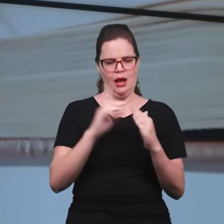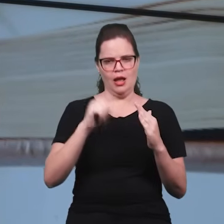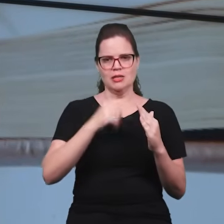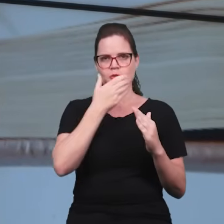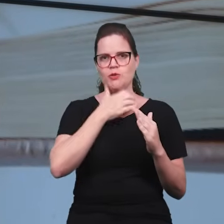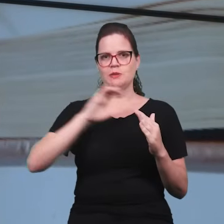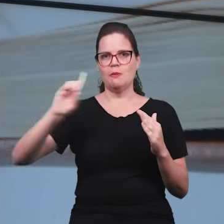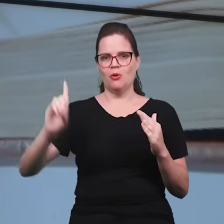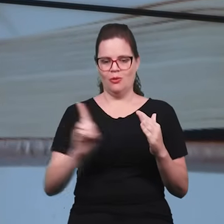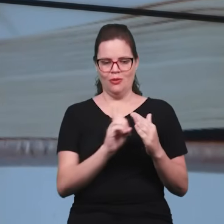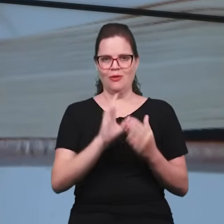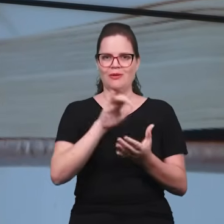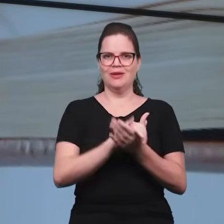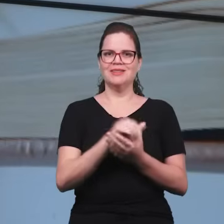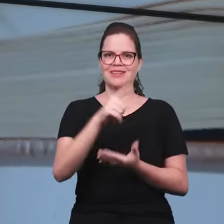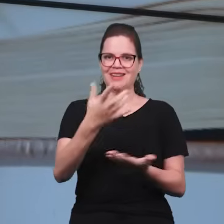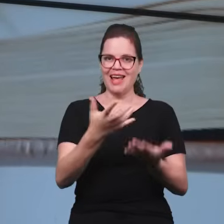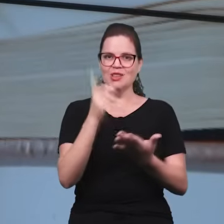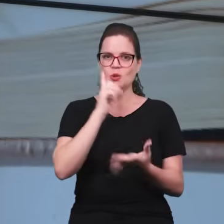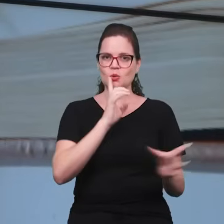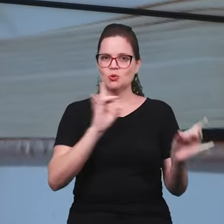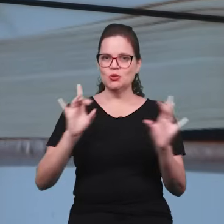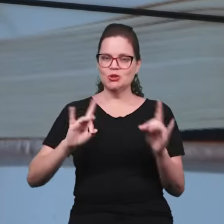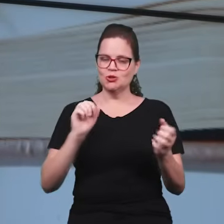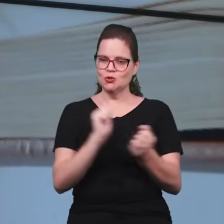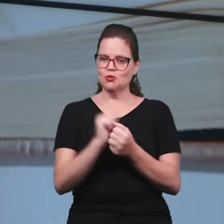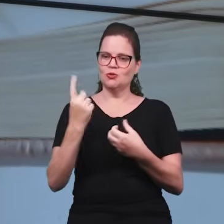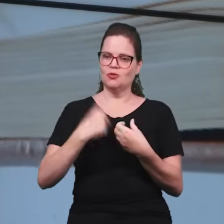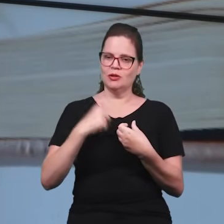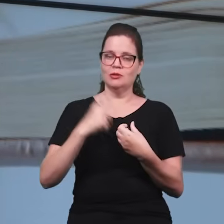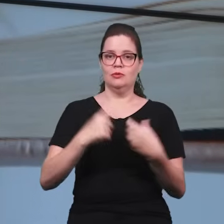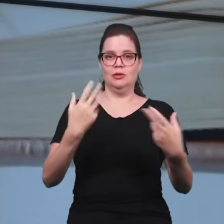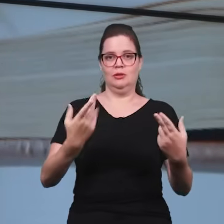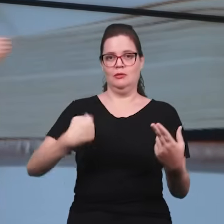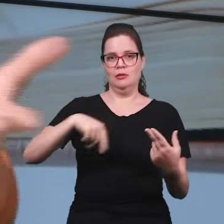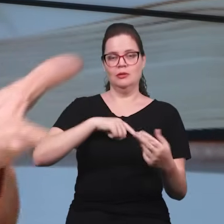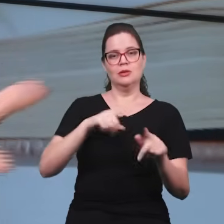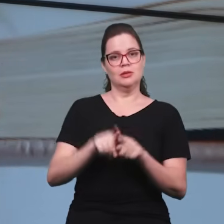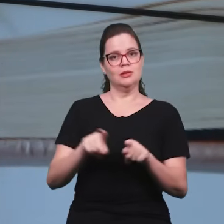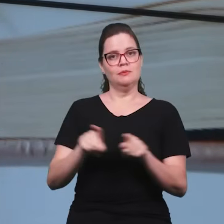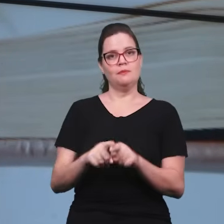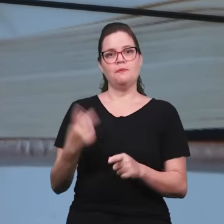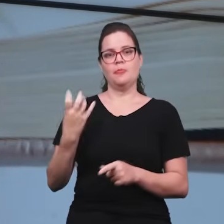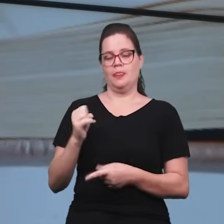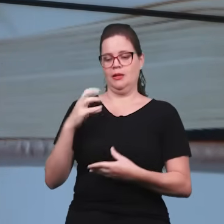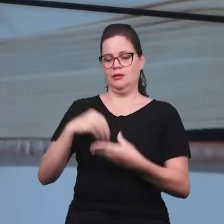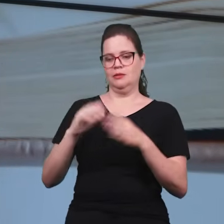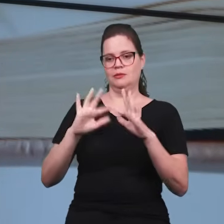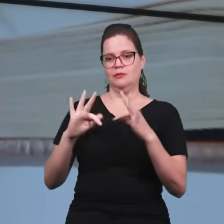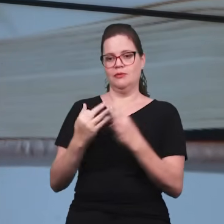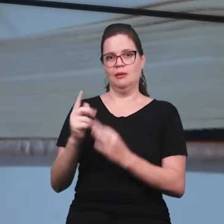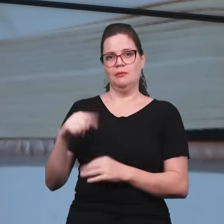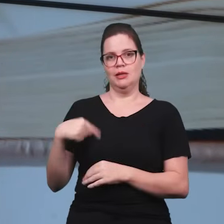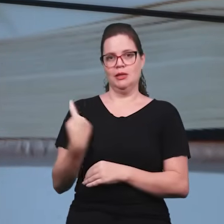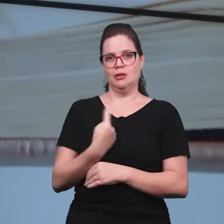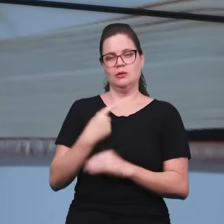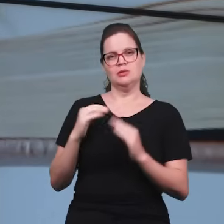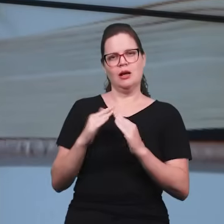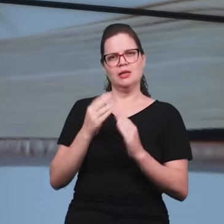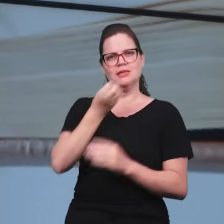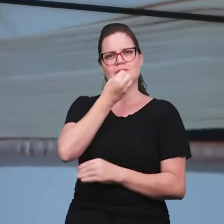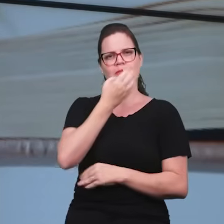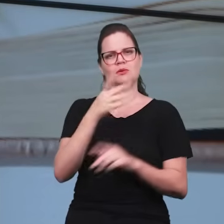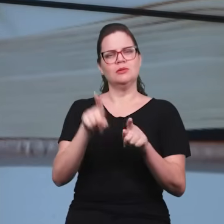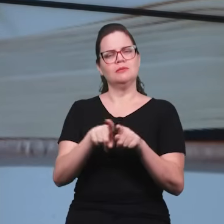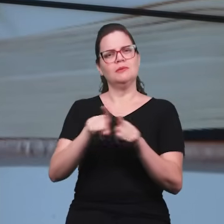voltar todos os dias. Né? E nós mesmas, né? Quando nós geramos isso dentro da nossa casa, como é bom